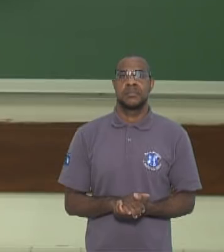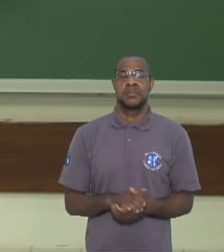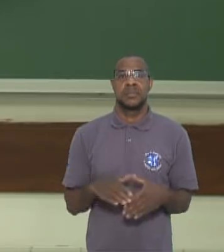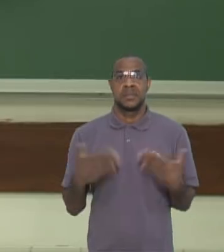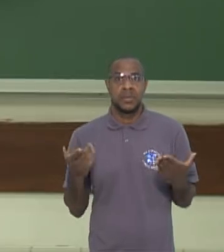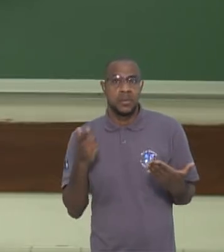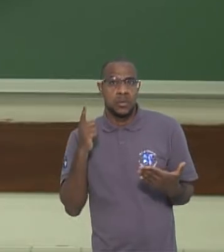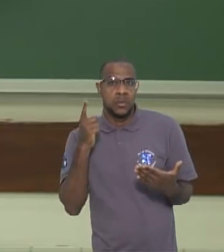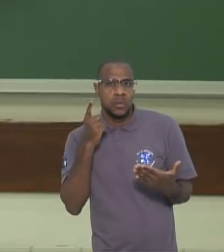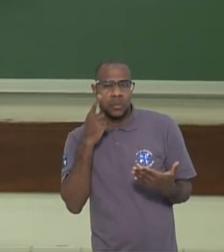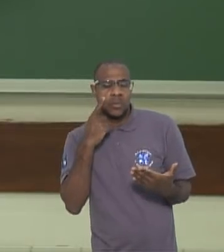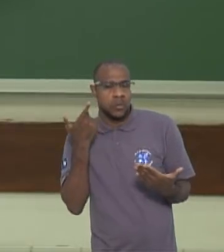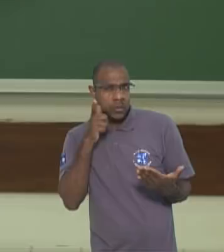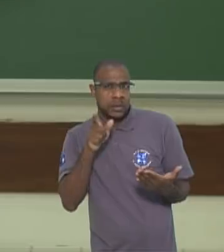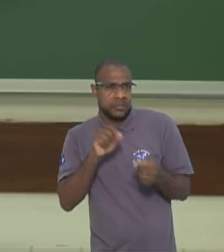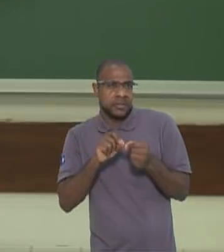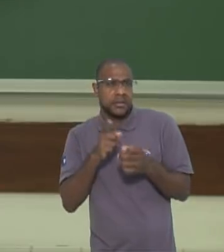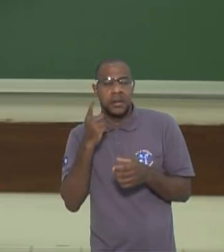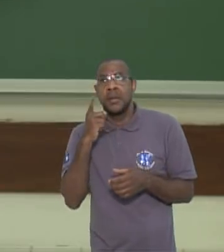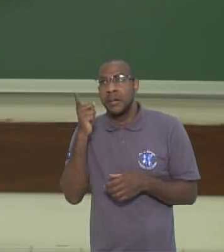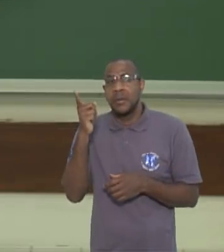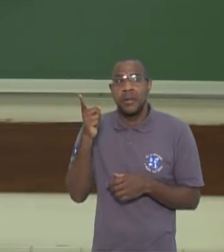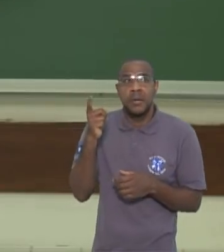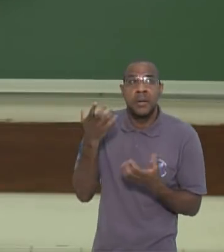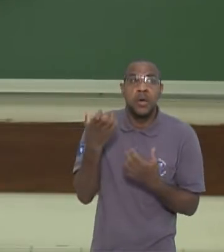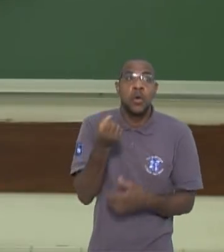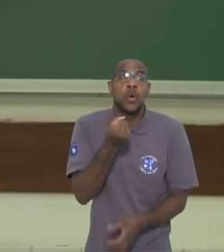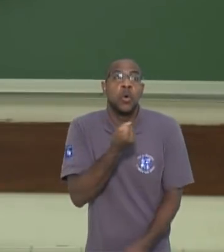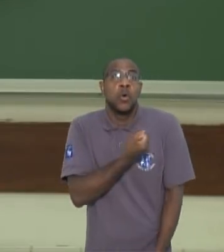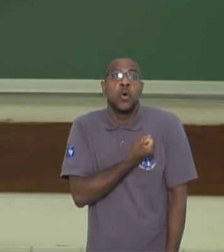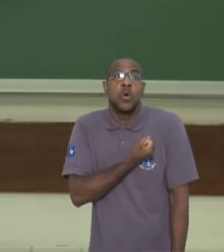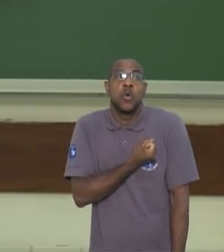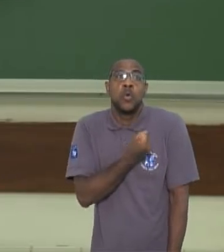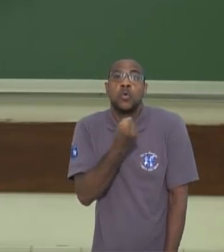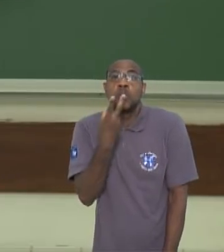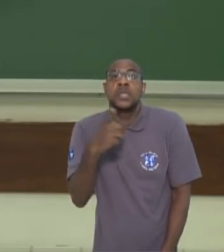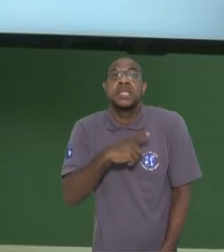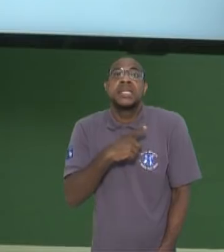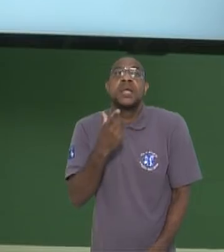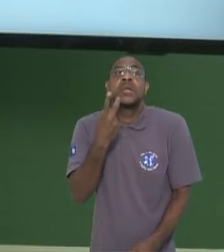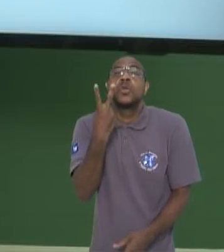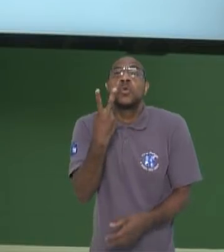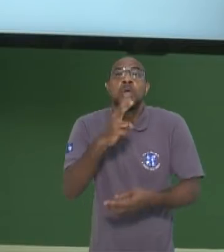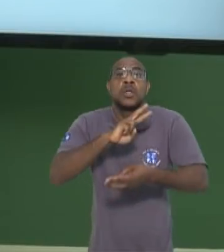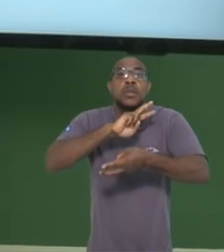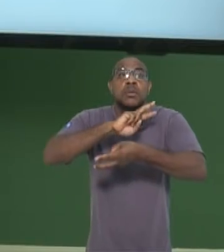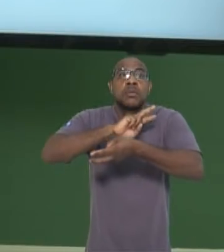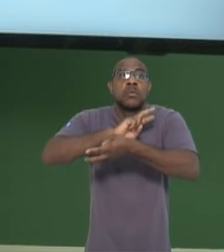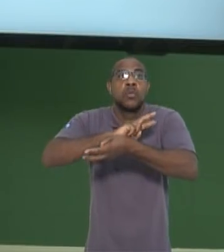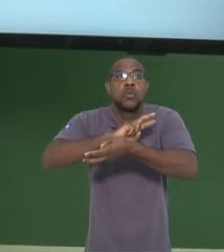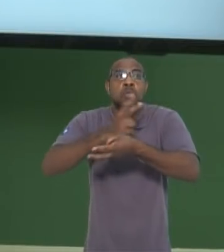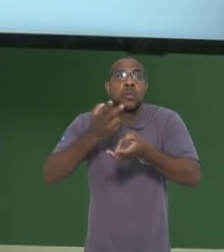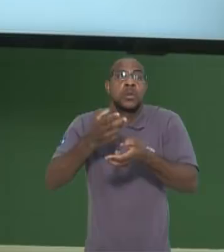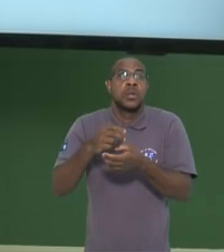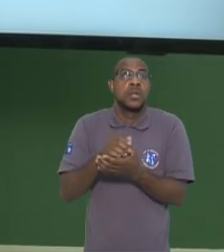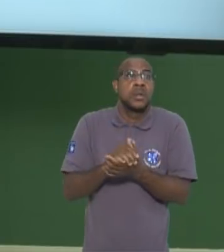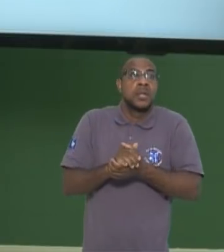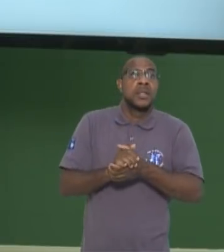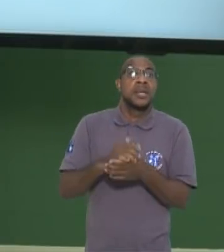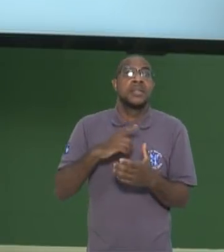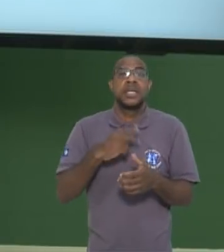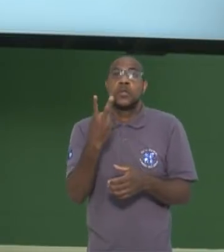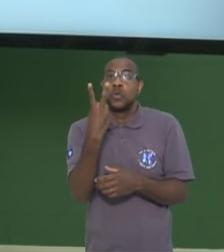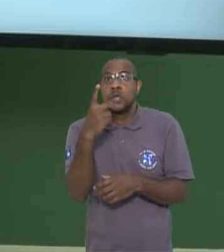E aí, conseguiram? Então vamos pensar aqui, ó, ele está querendo um indivíduo que tenha 2 corpúsculos de Barr. Se ele tem 2 corpúsculos de Barr, ele tem